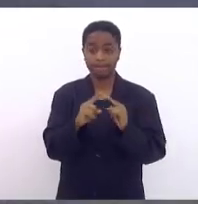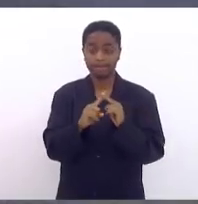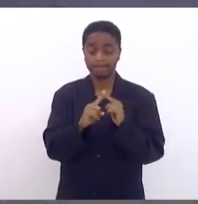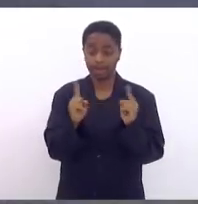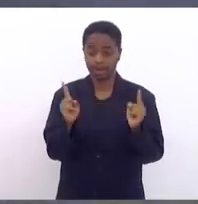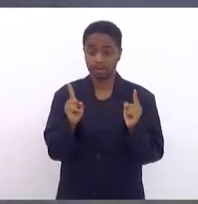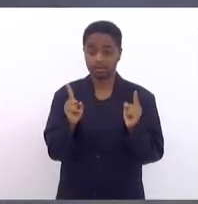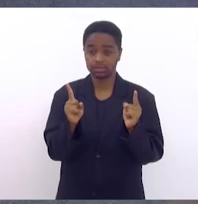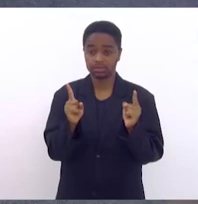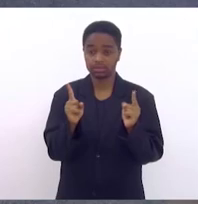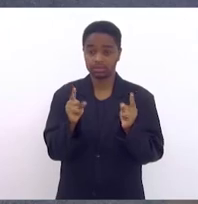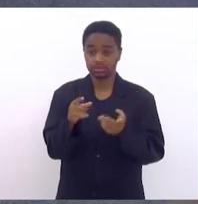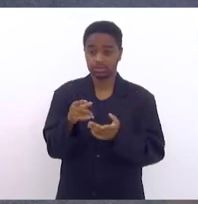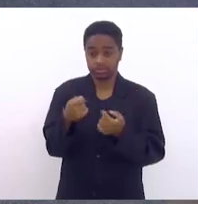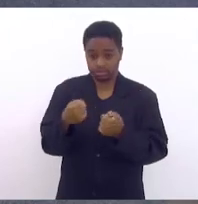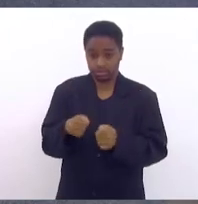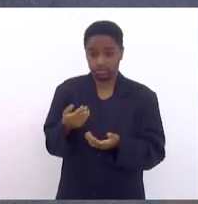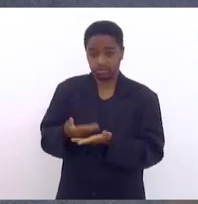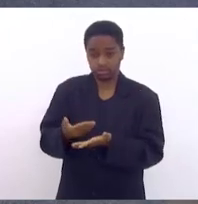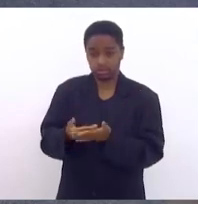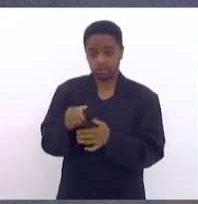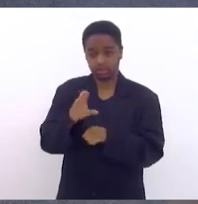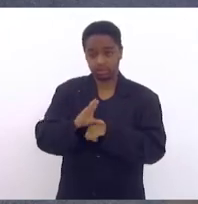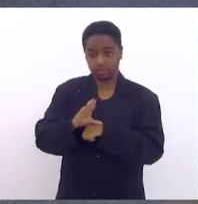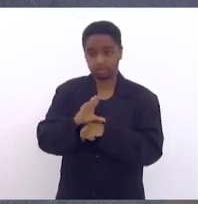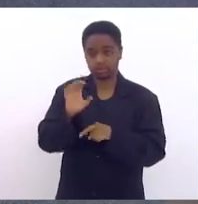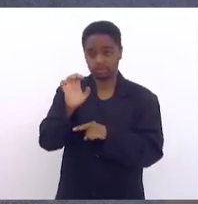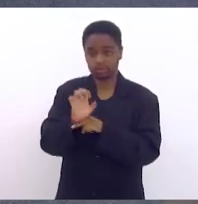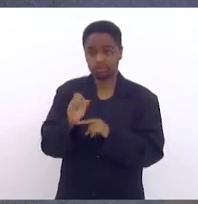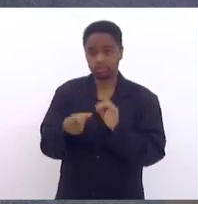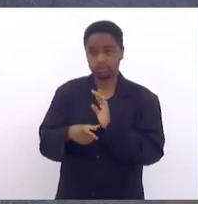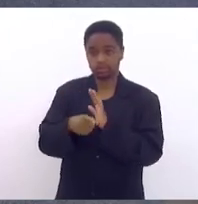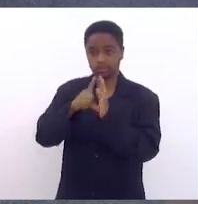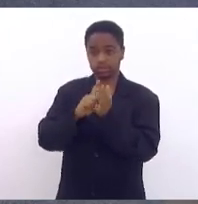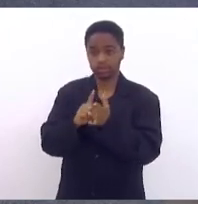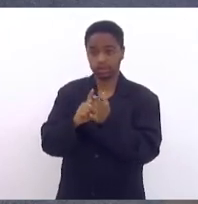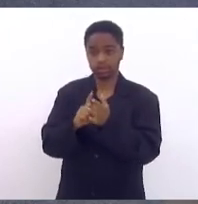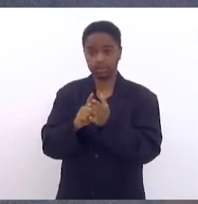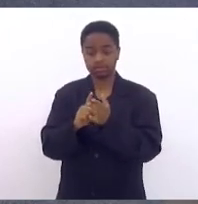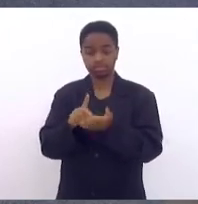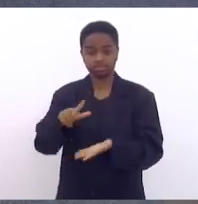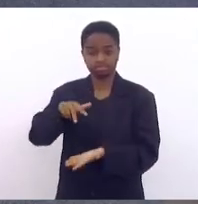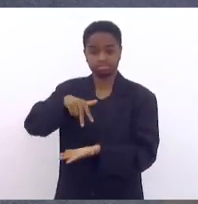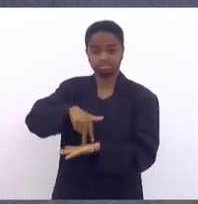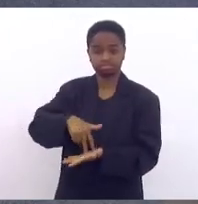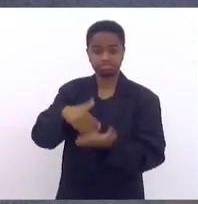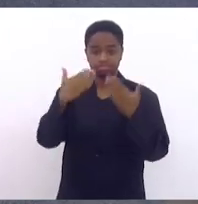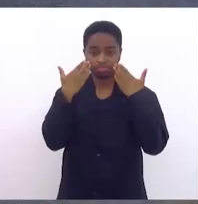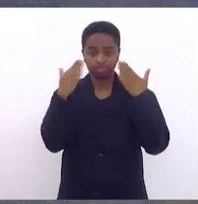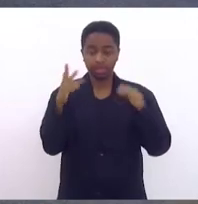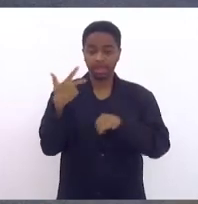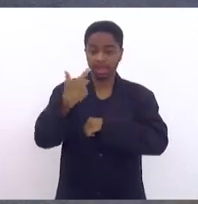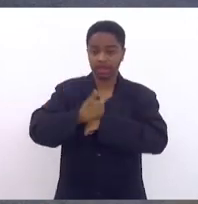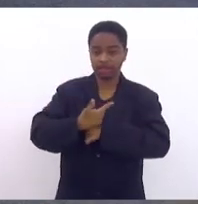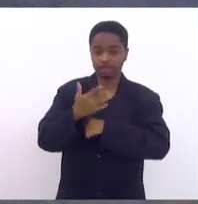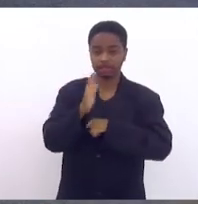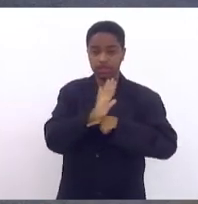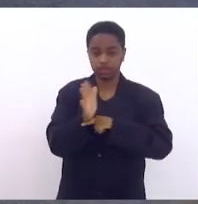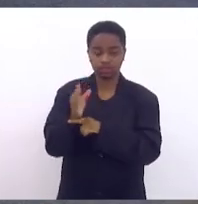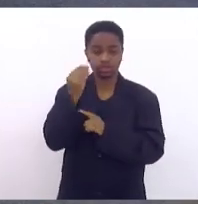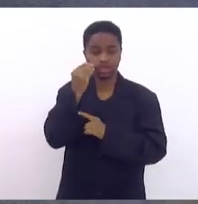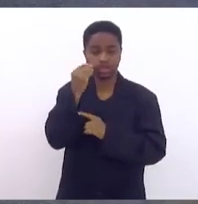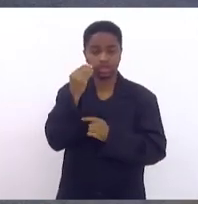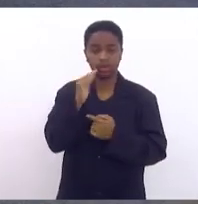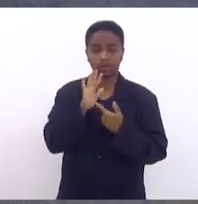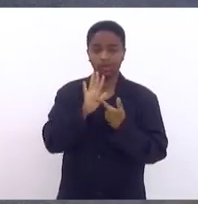porém, estudar a Constituição Estadual antes de ir para frente das telas, gravar vídeo, tentar demonizar a